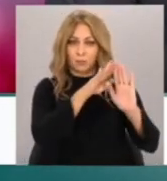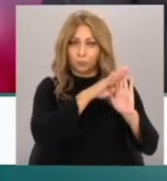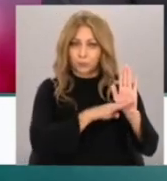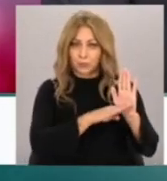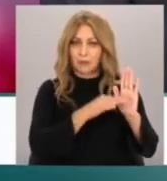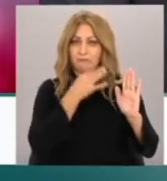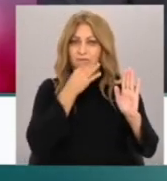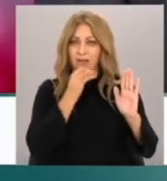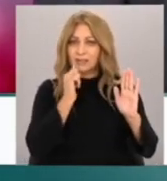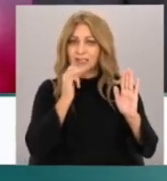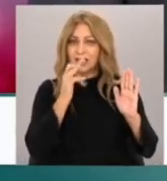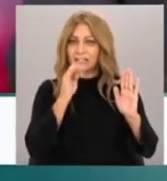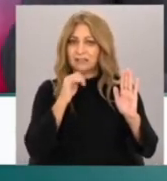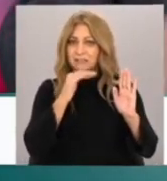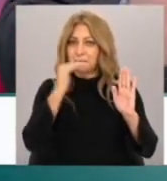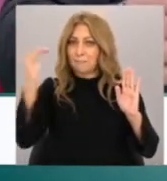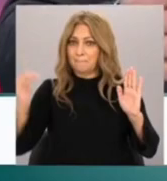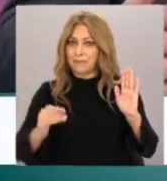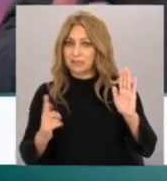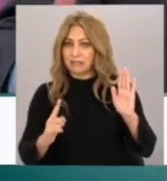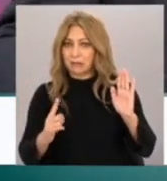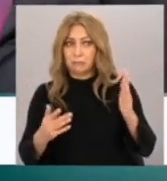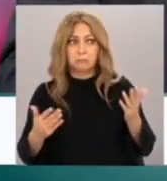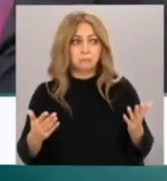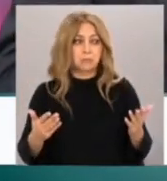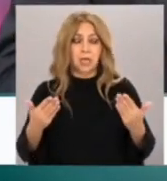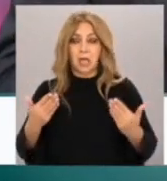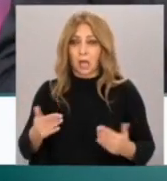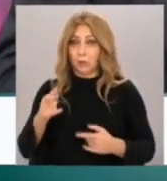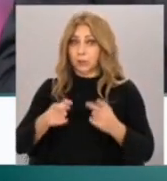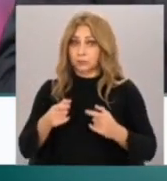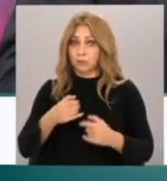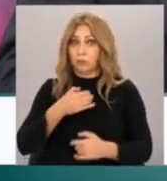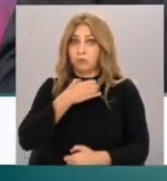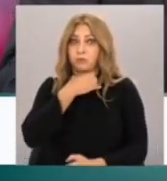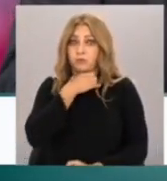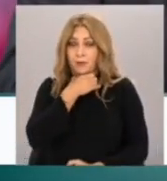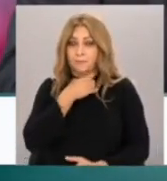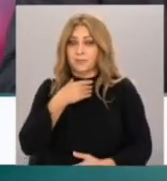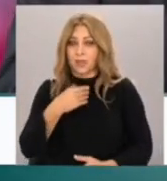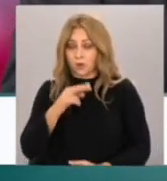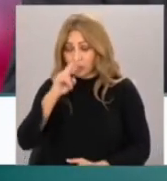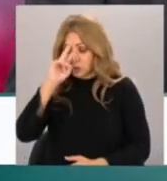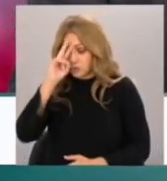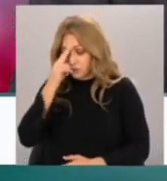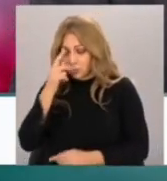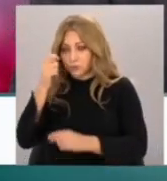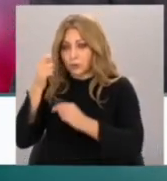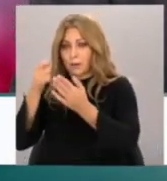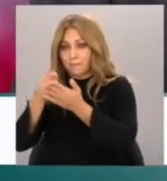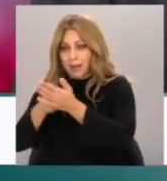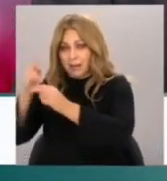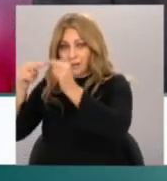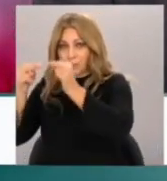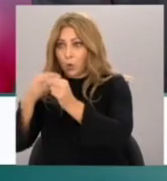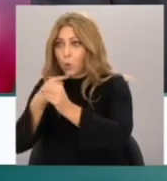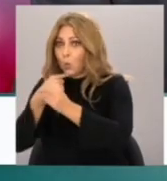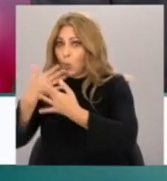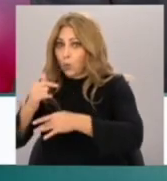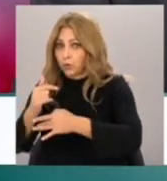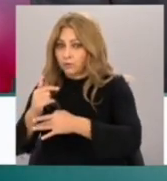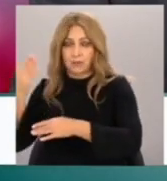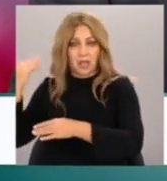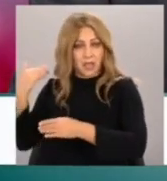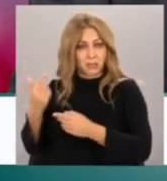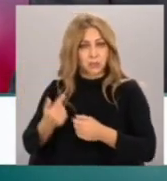eu vou problema não vejo e suas duas querem mais educar não faz não mais tocadas temos cursos que é o maior do que tinham Nessa altura e